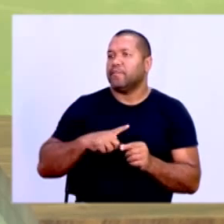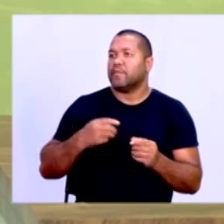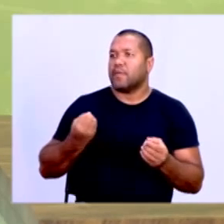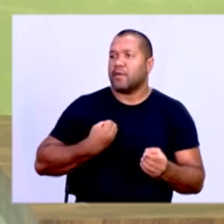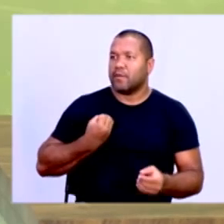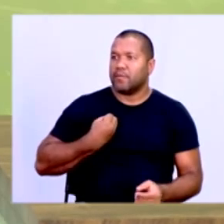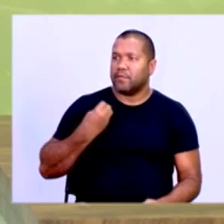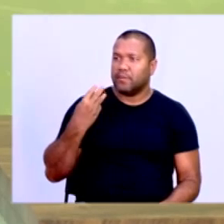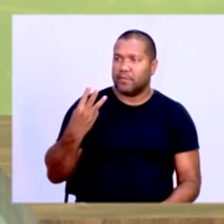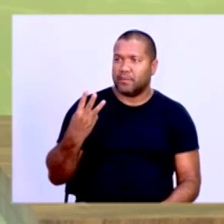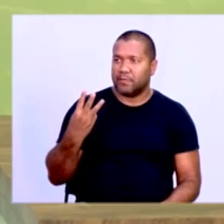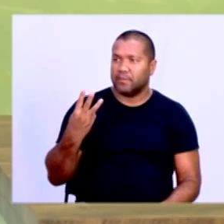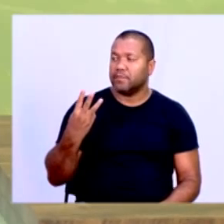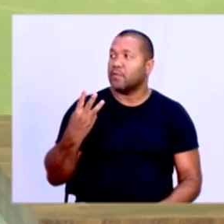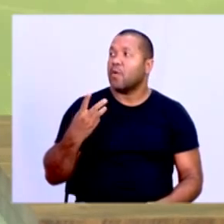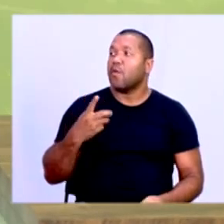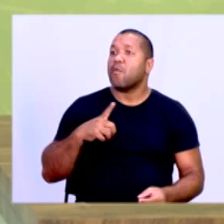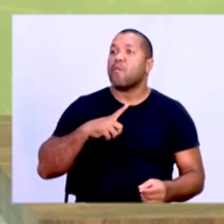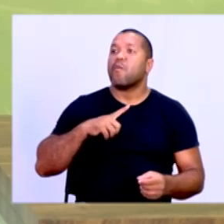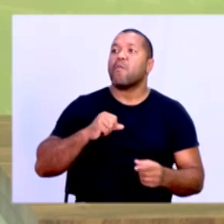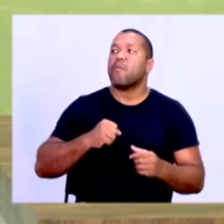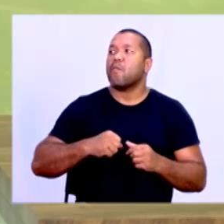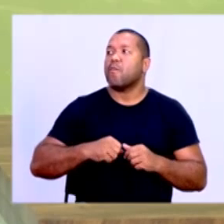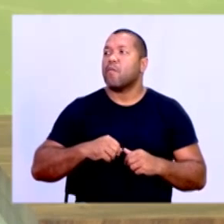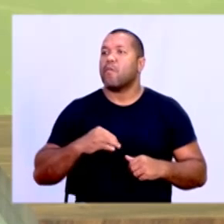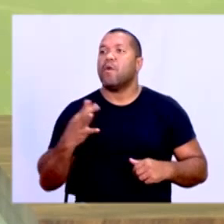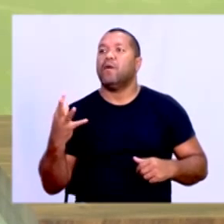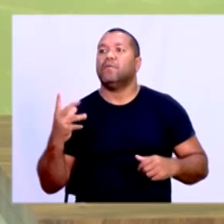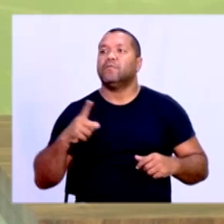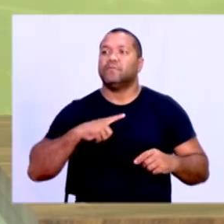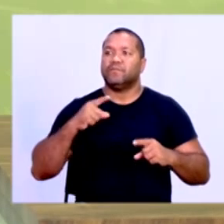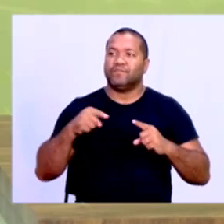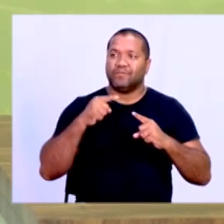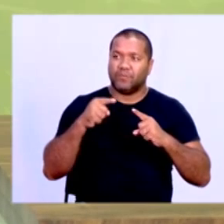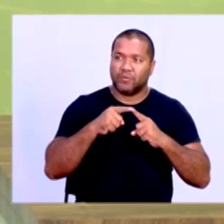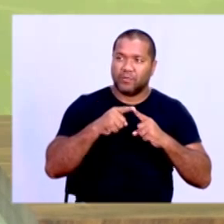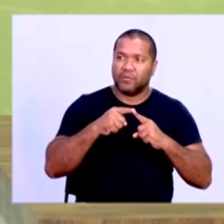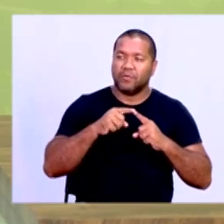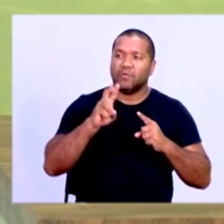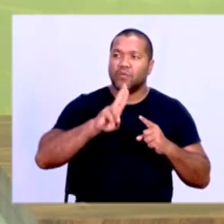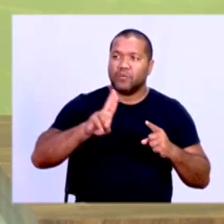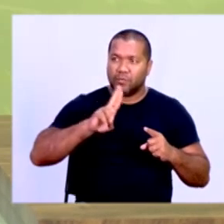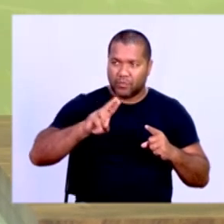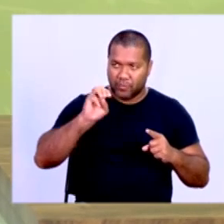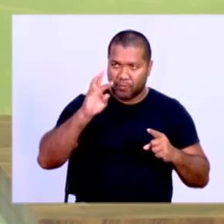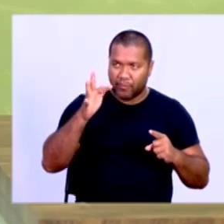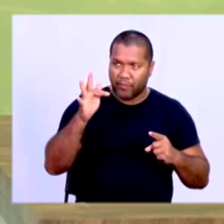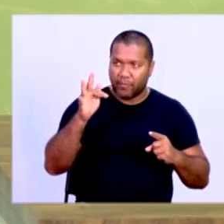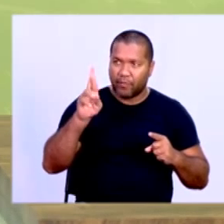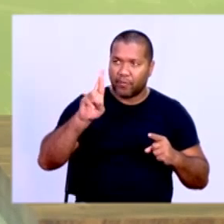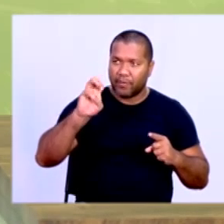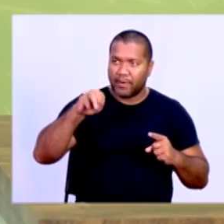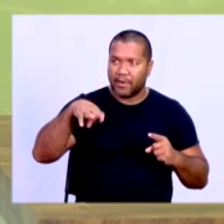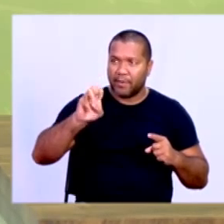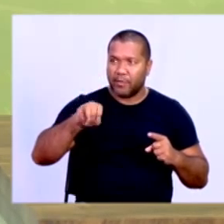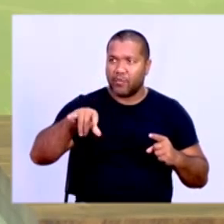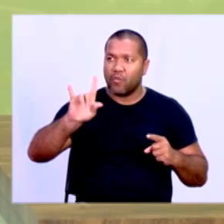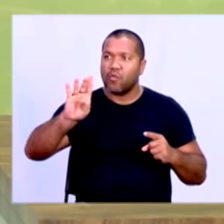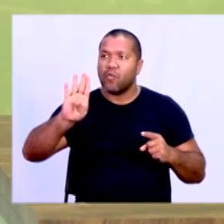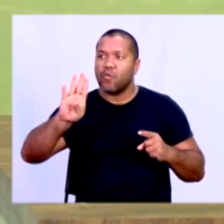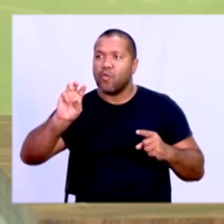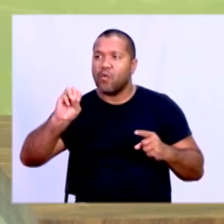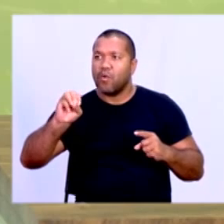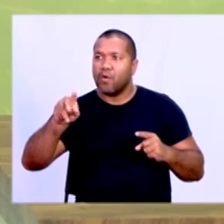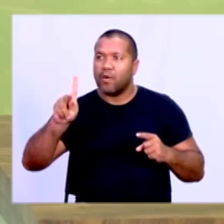3. Quais são os benefícios da utilização de um framework para o desenvolvimento web? Nós vimos